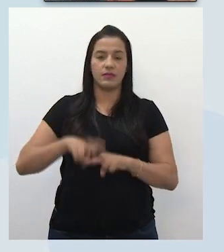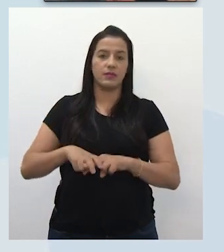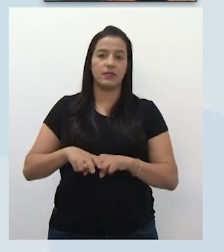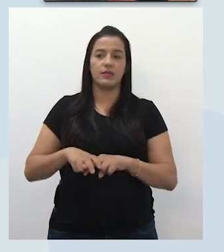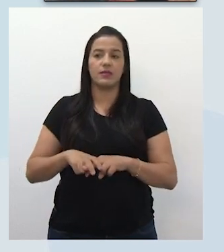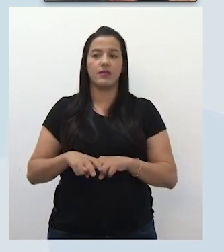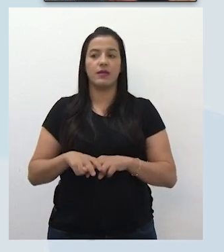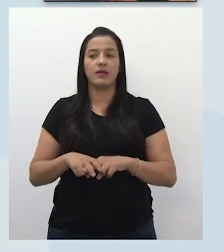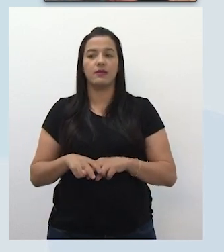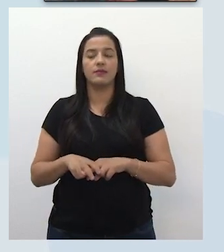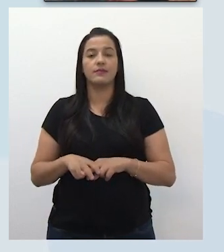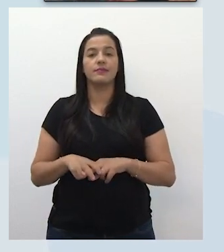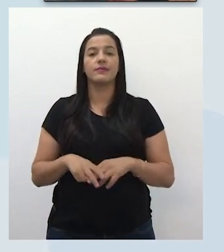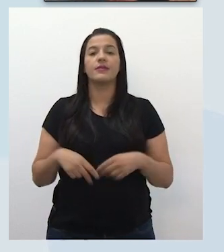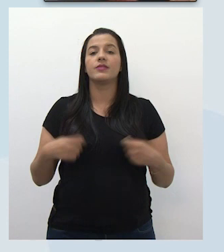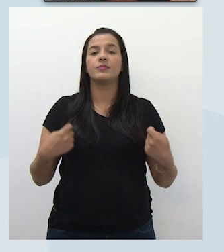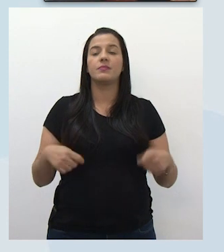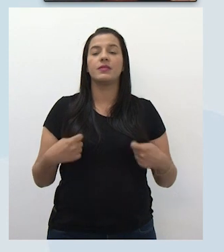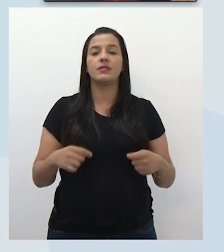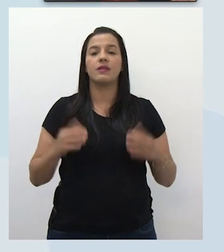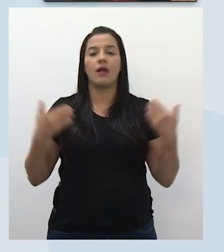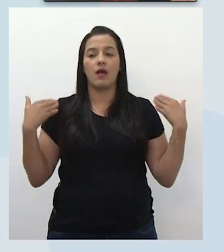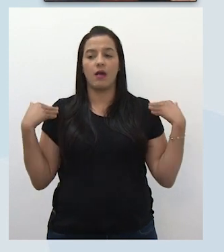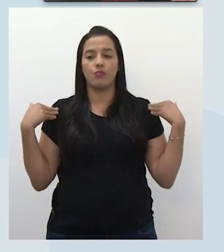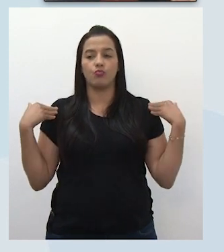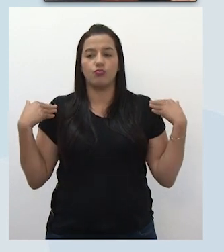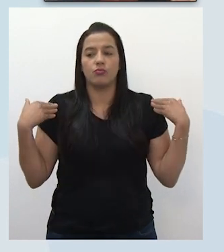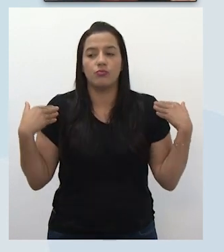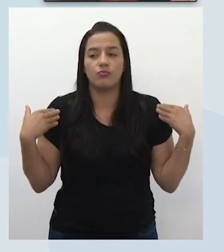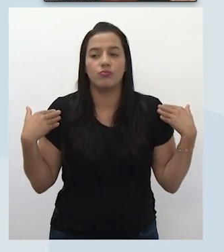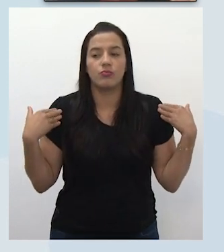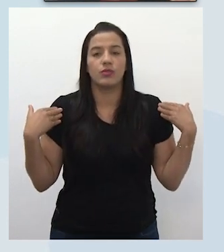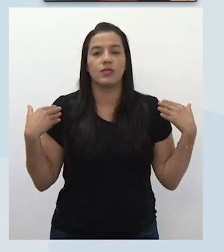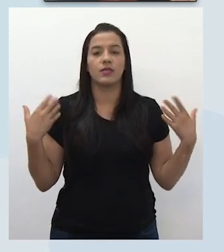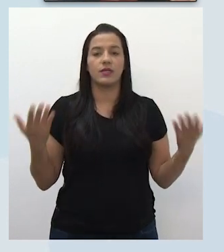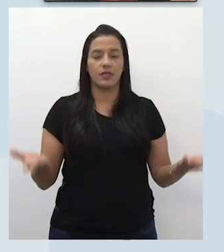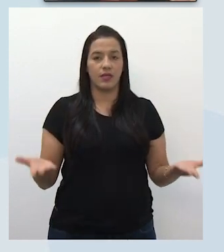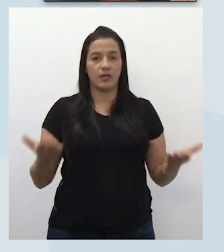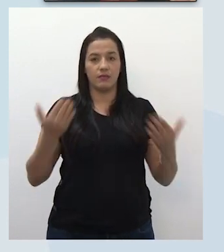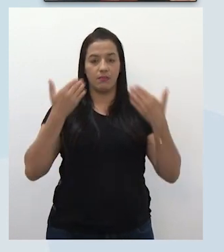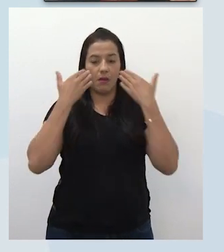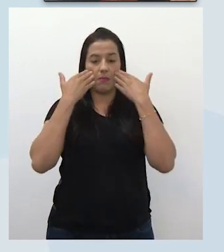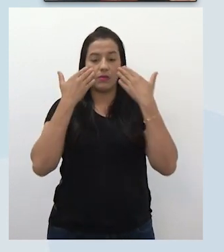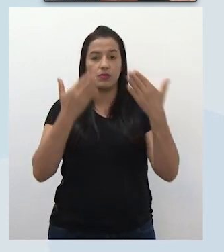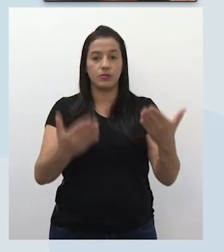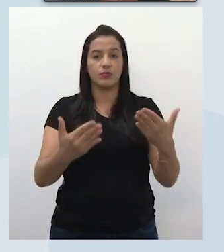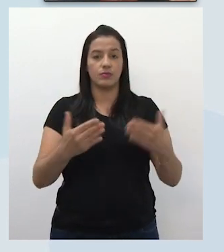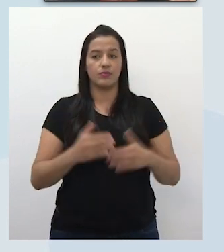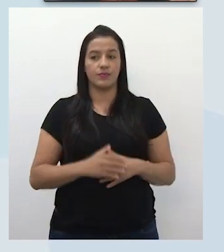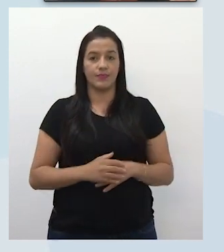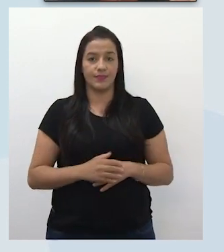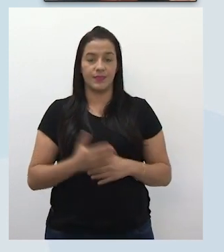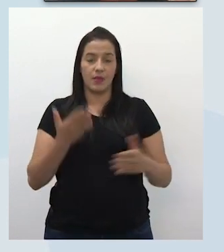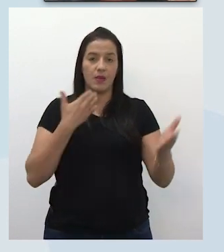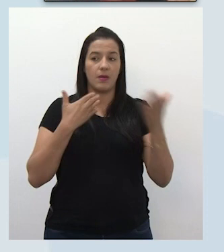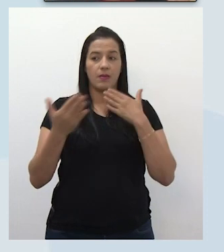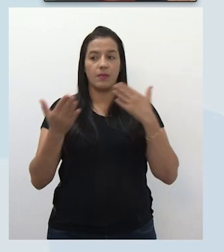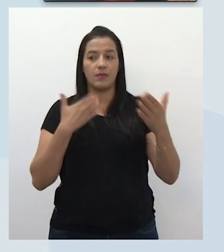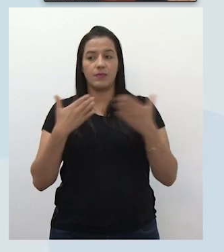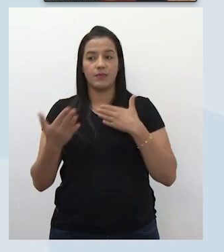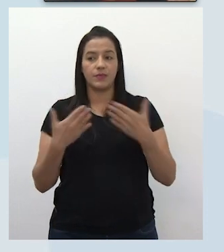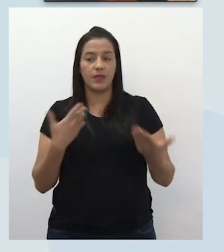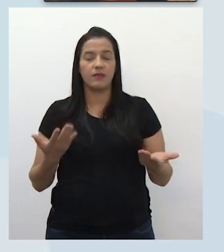sentados, desculpa, a gente precisa se inclinar em direção a quem está conosco nesse diálogo, né, numa